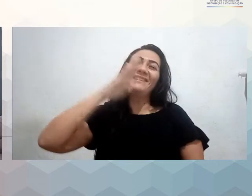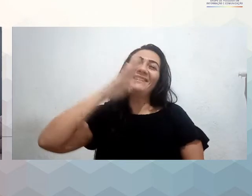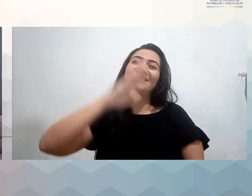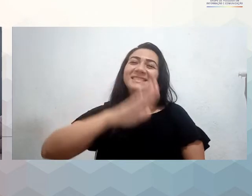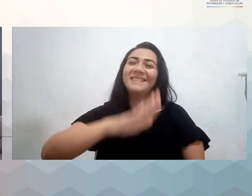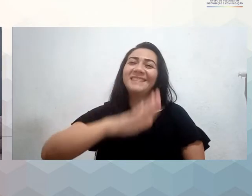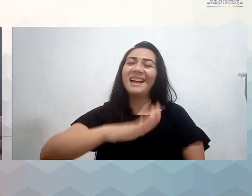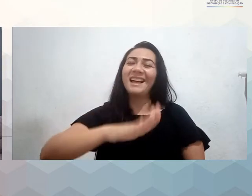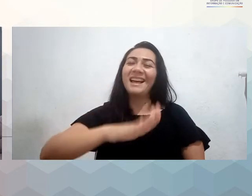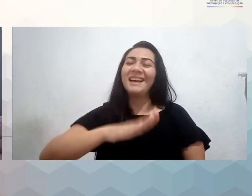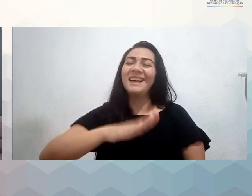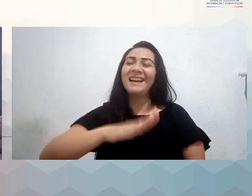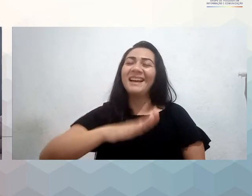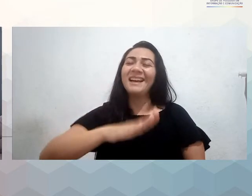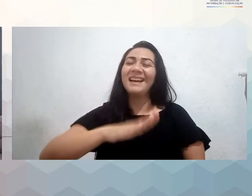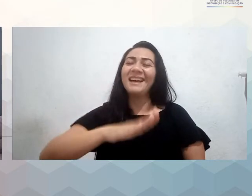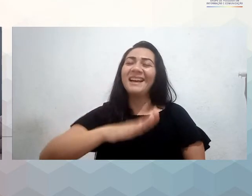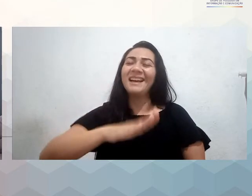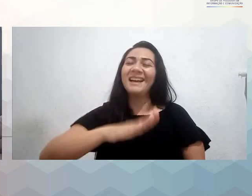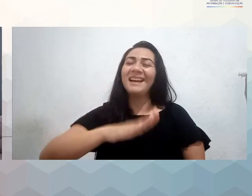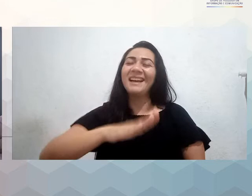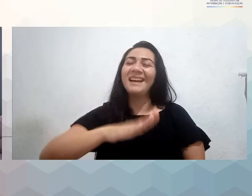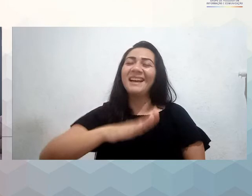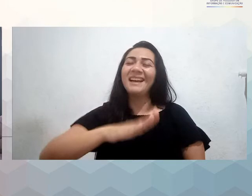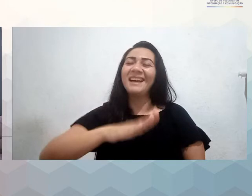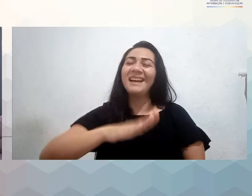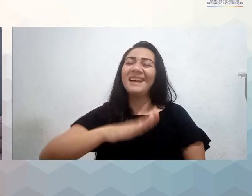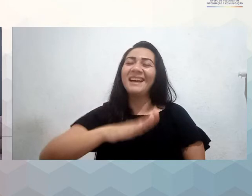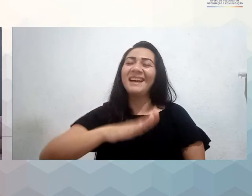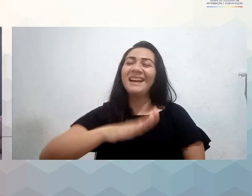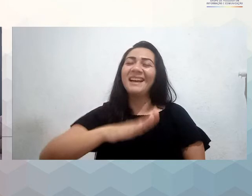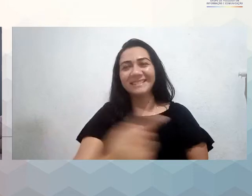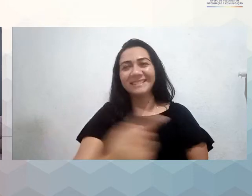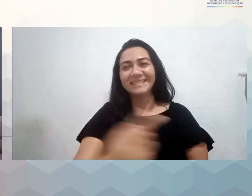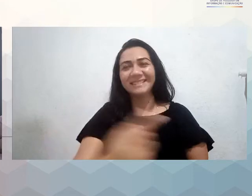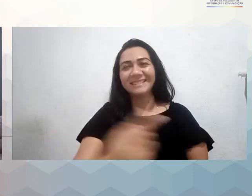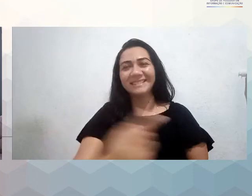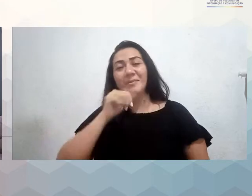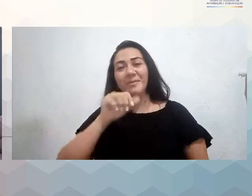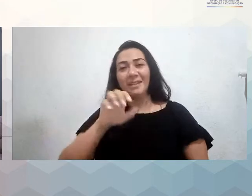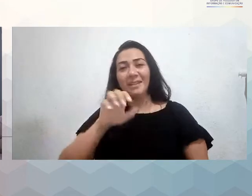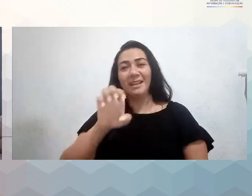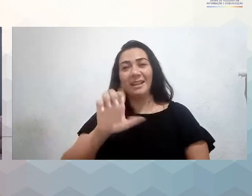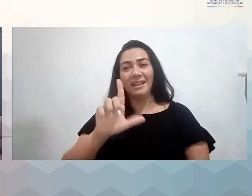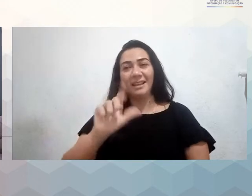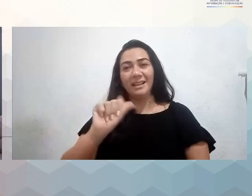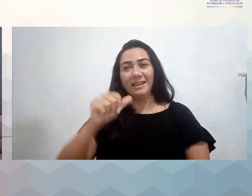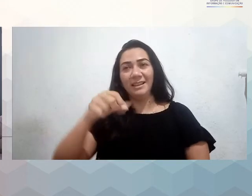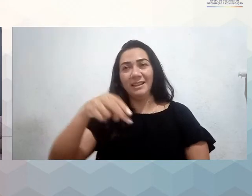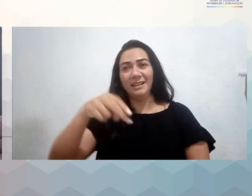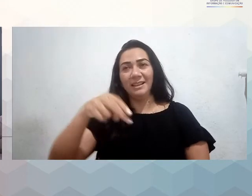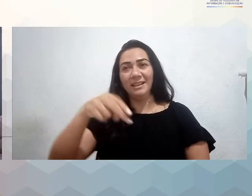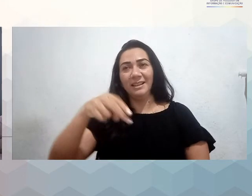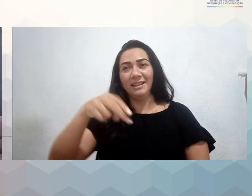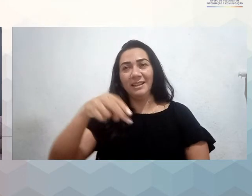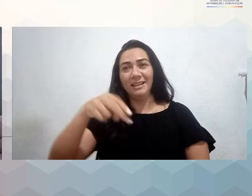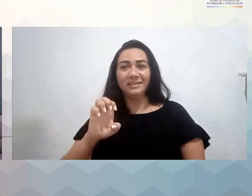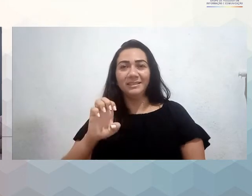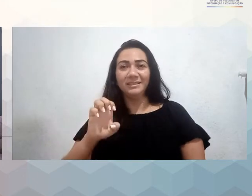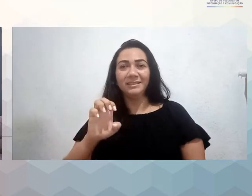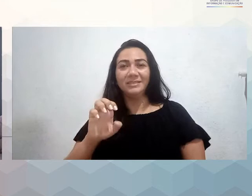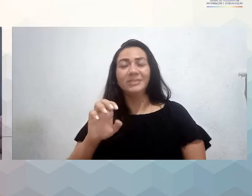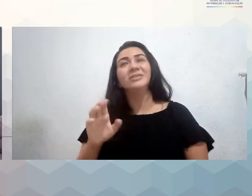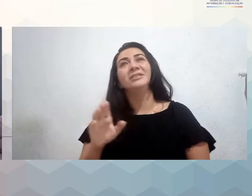a Eulane, Elaine, Wagner, Laionise, Sáchala, Diogo,